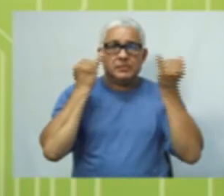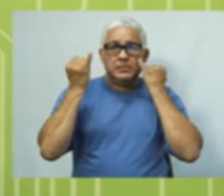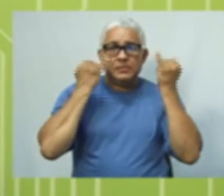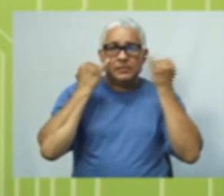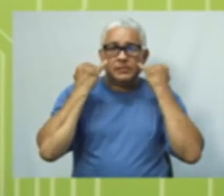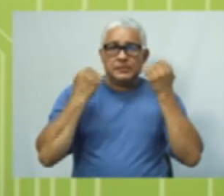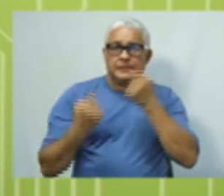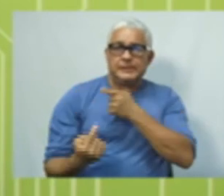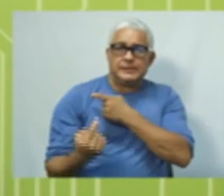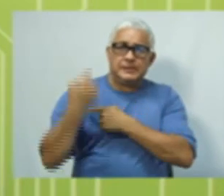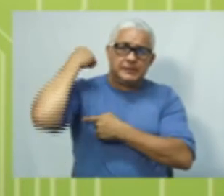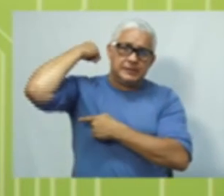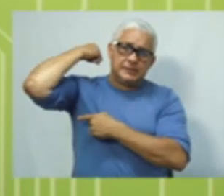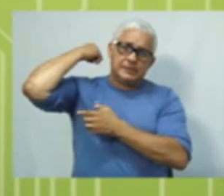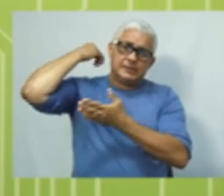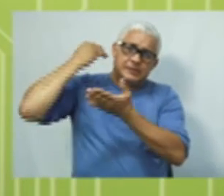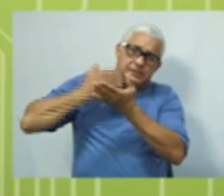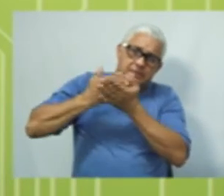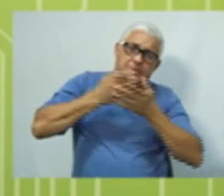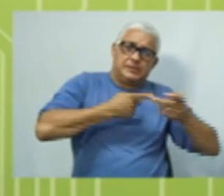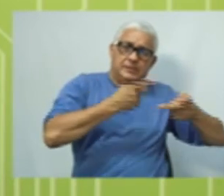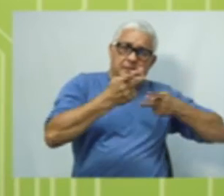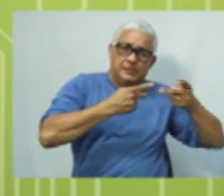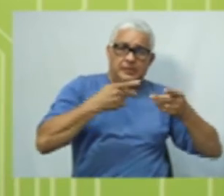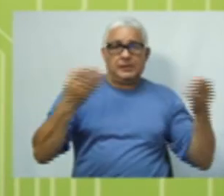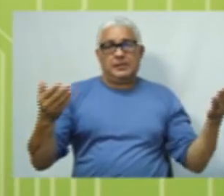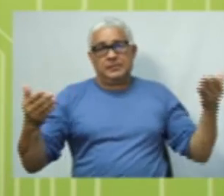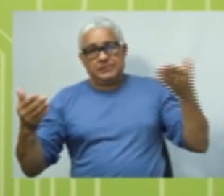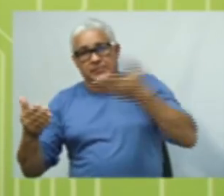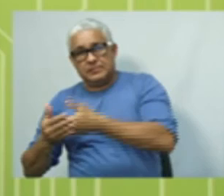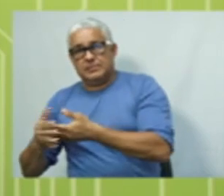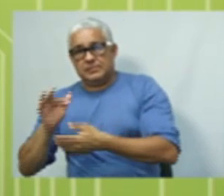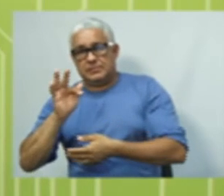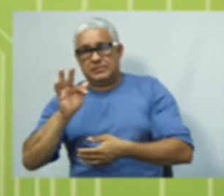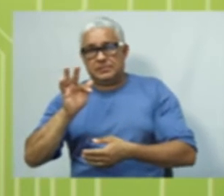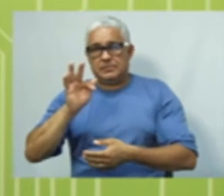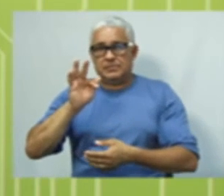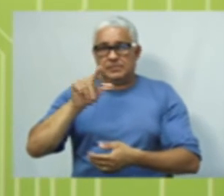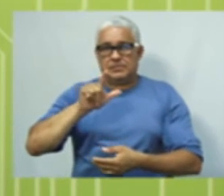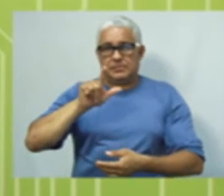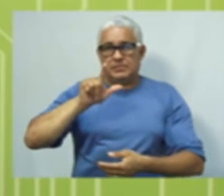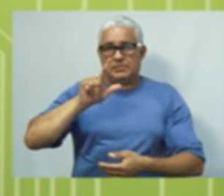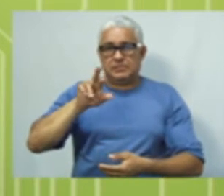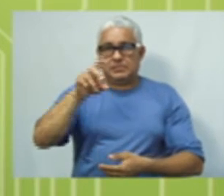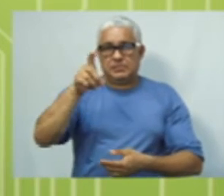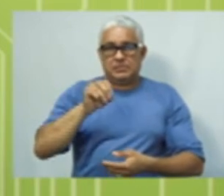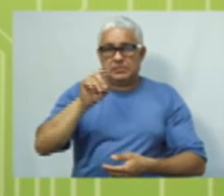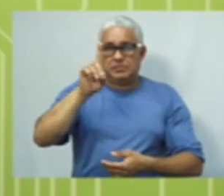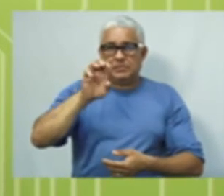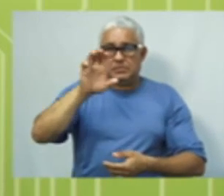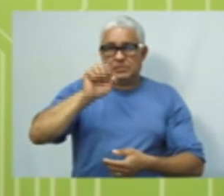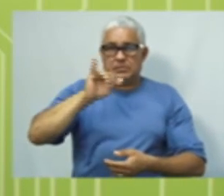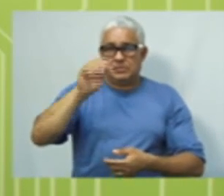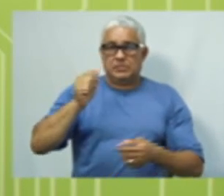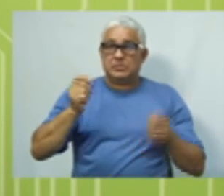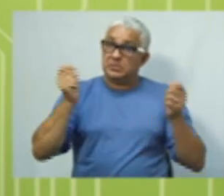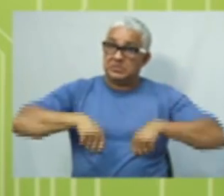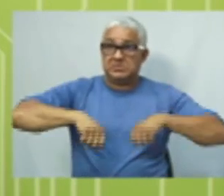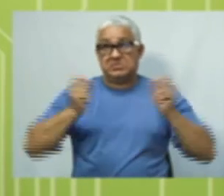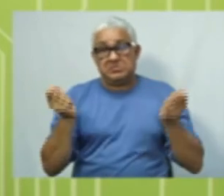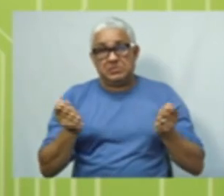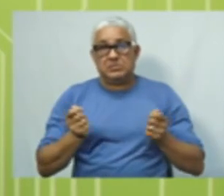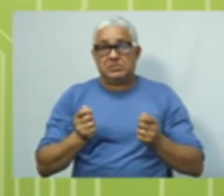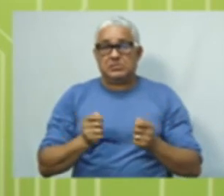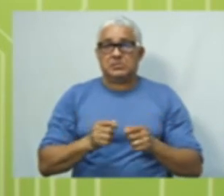do início do planejamento e chegou agora no fluxo de caixa. É a minha capacidade, eu tenho ou não capacidade de